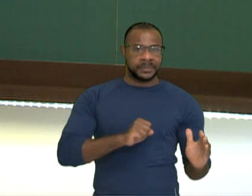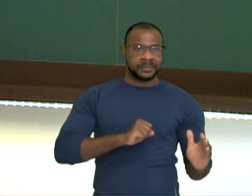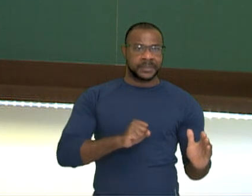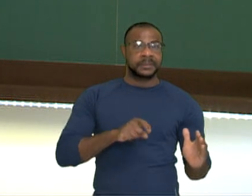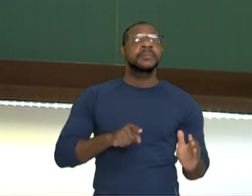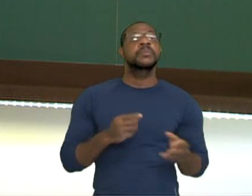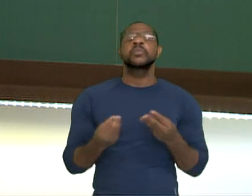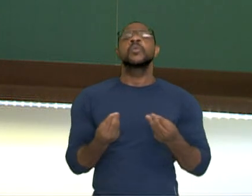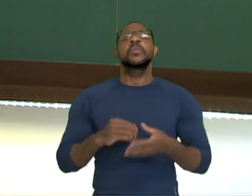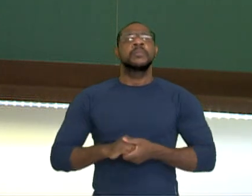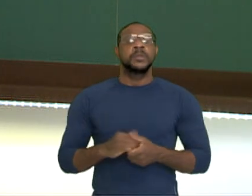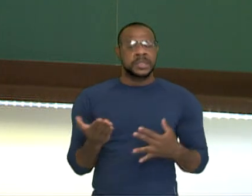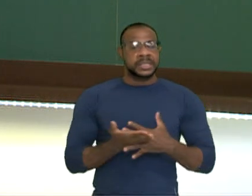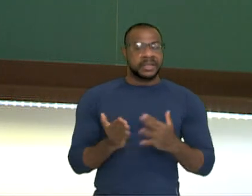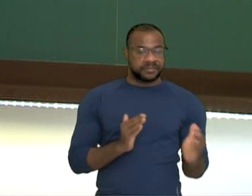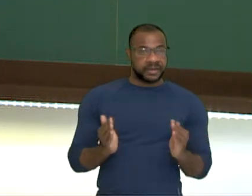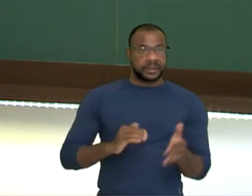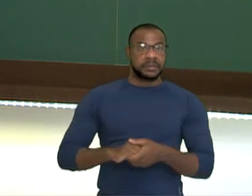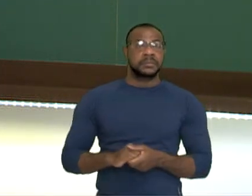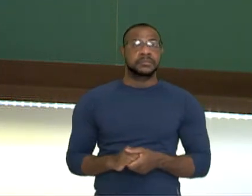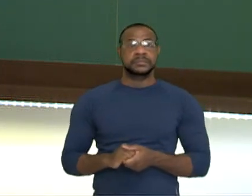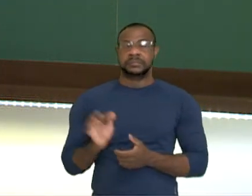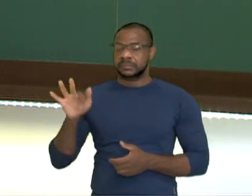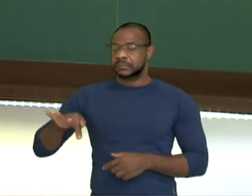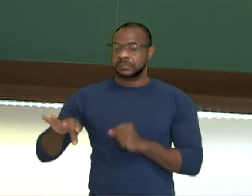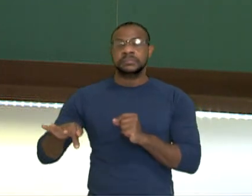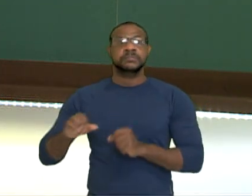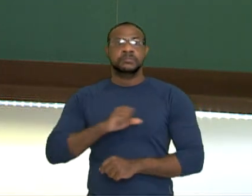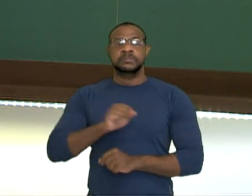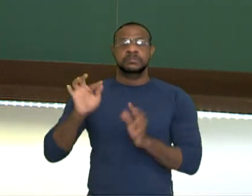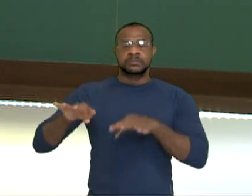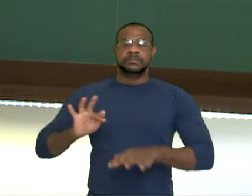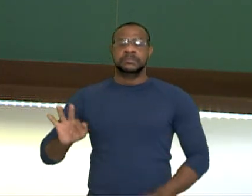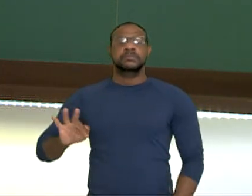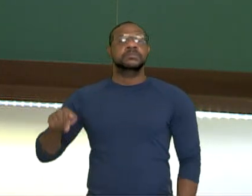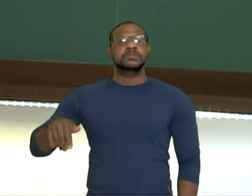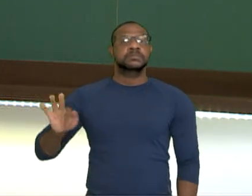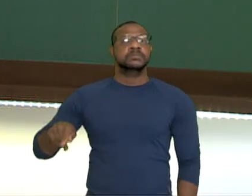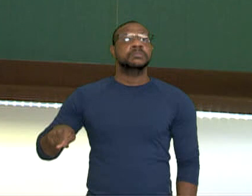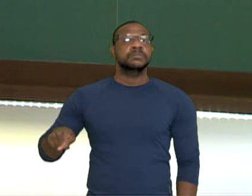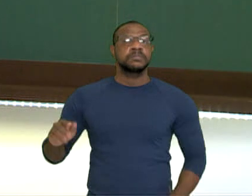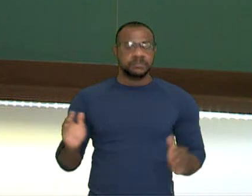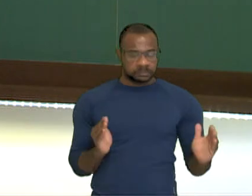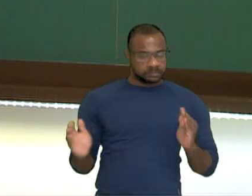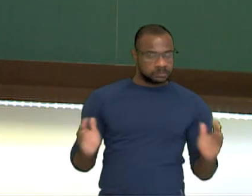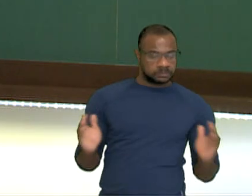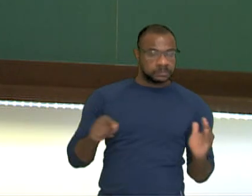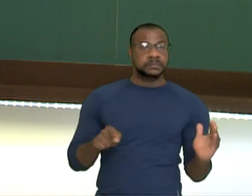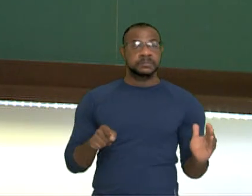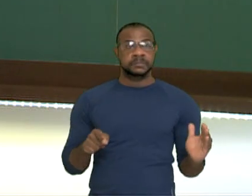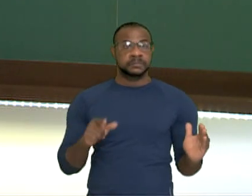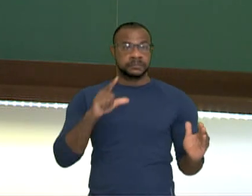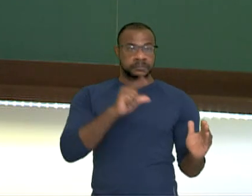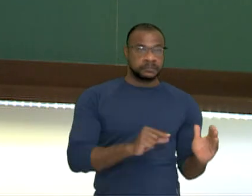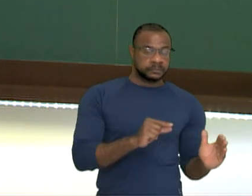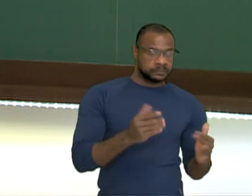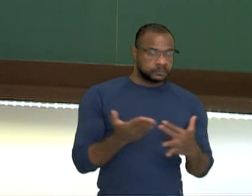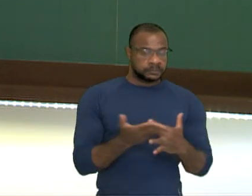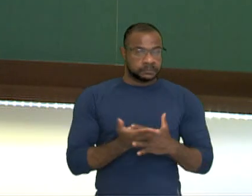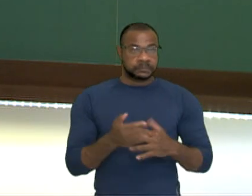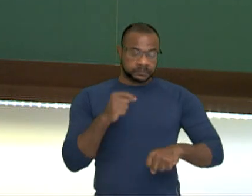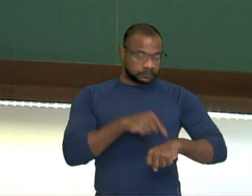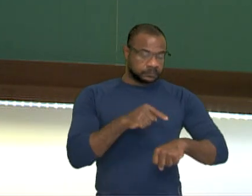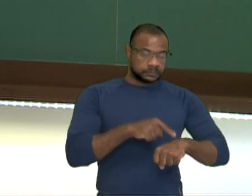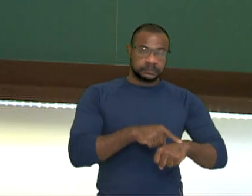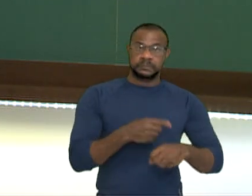observar aonde que ele finaliza esse batimento. Então o período correspondente ao menor intervalo de tempo